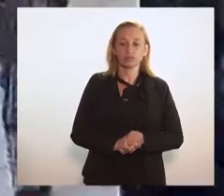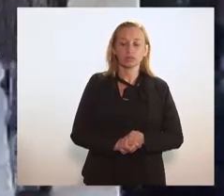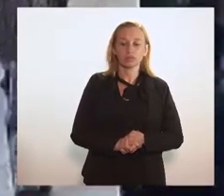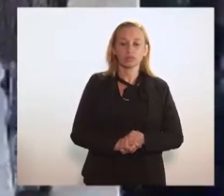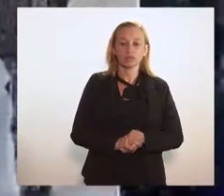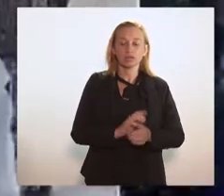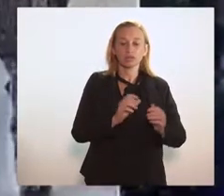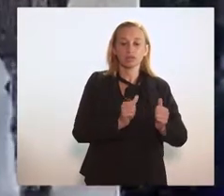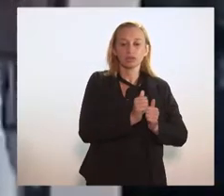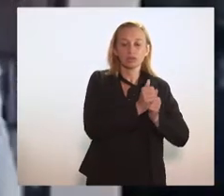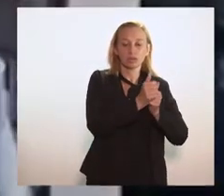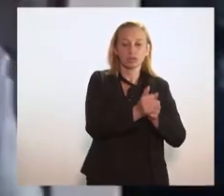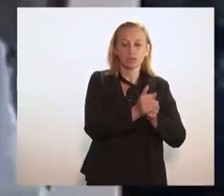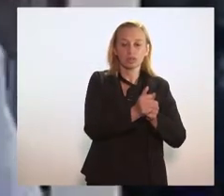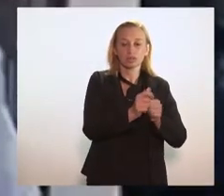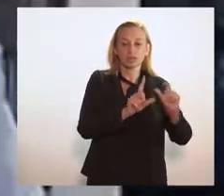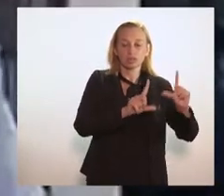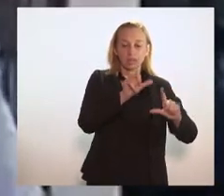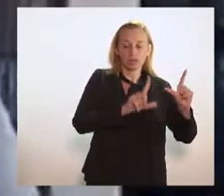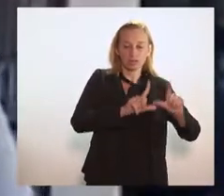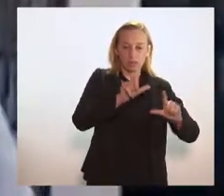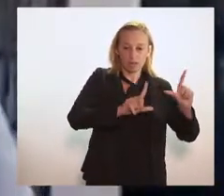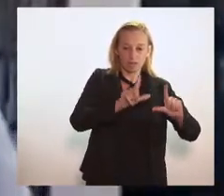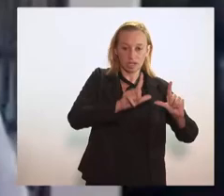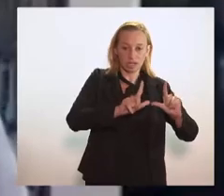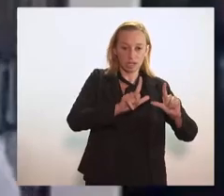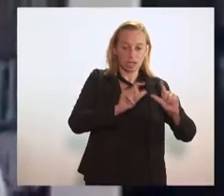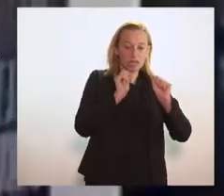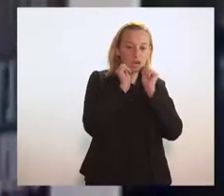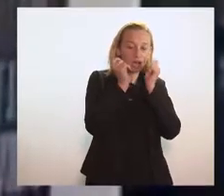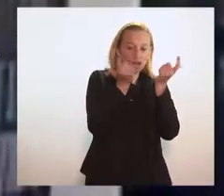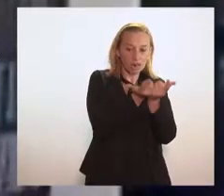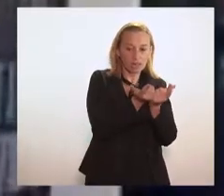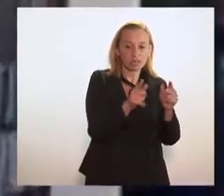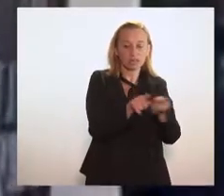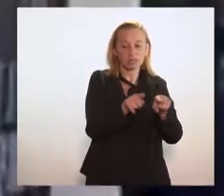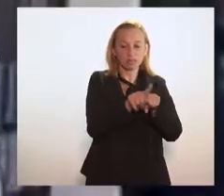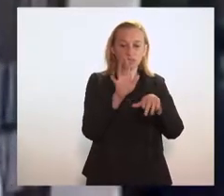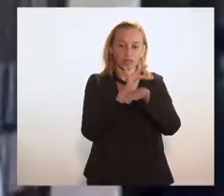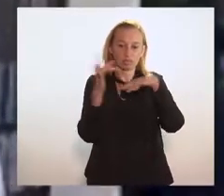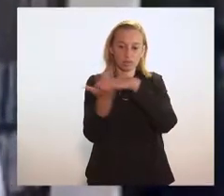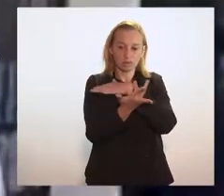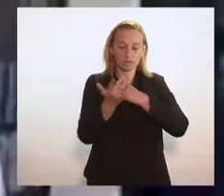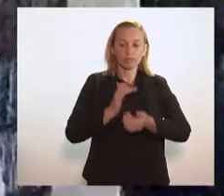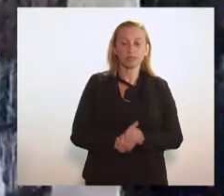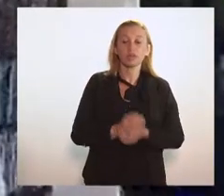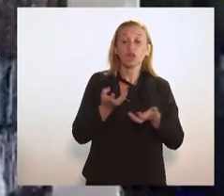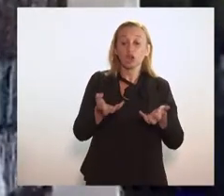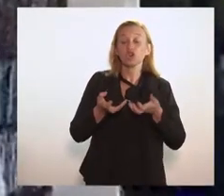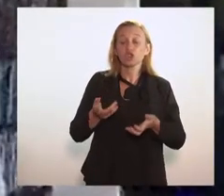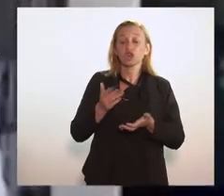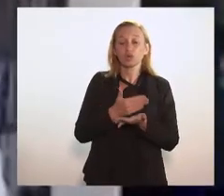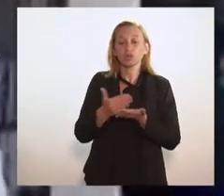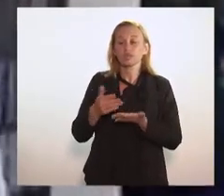companheiros que nos assistem pela TV Alege e aqueles que nos acompanham pelas redes sociais. Eu queria